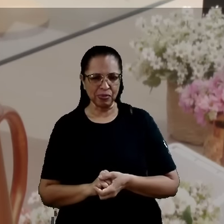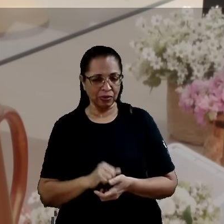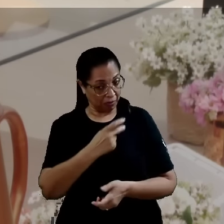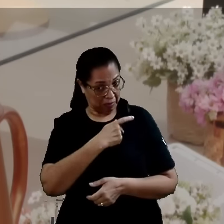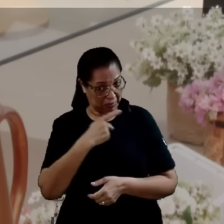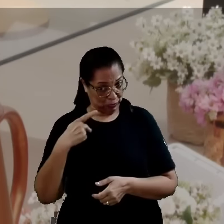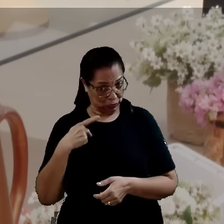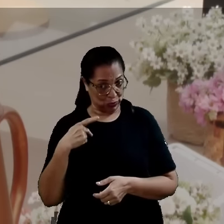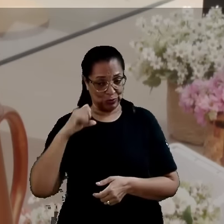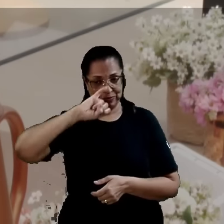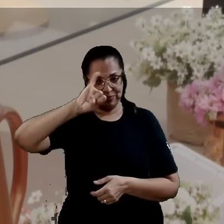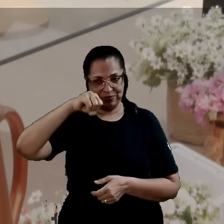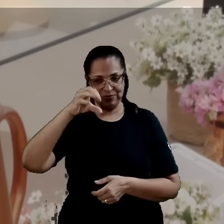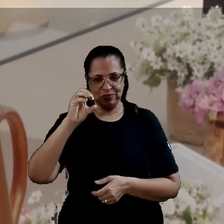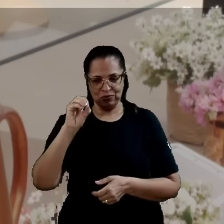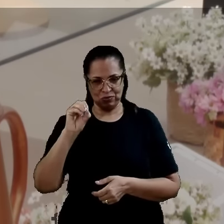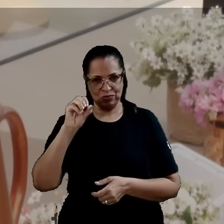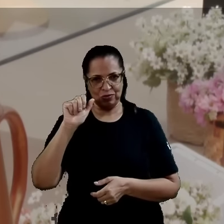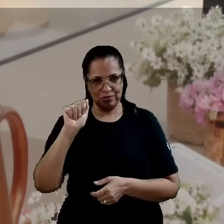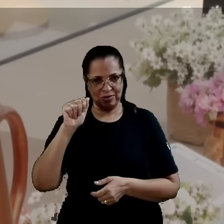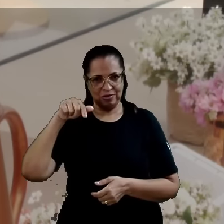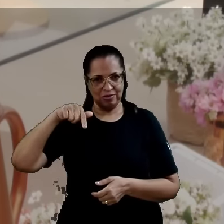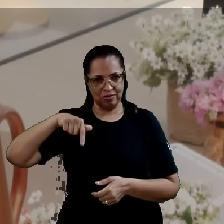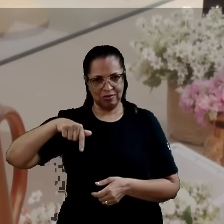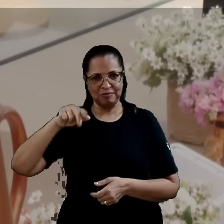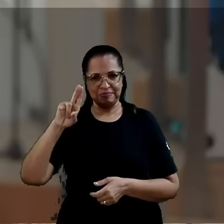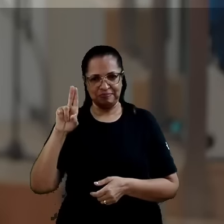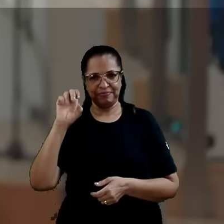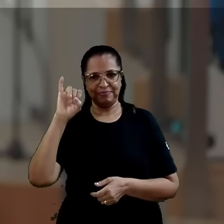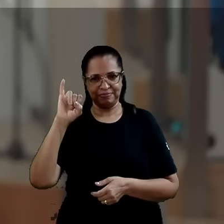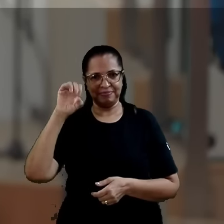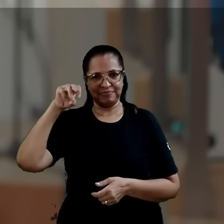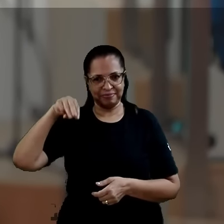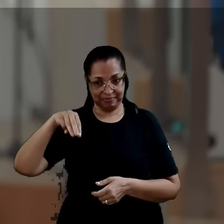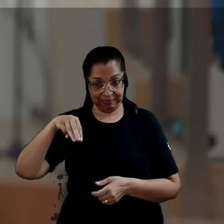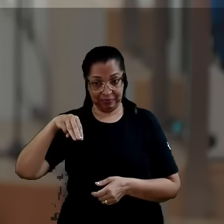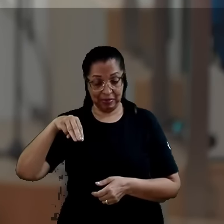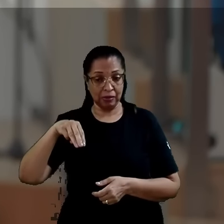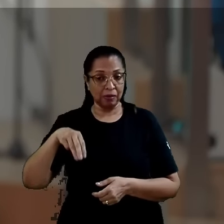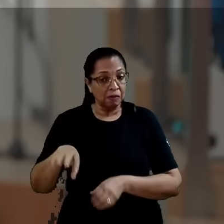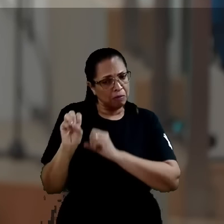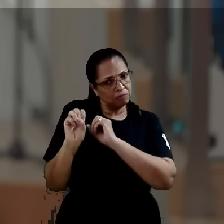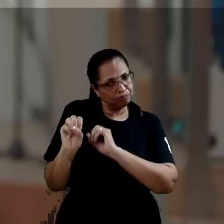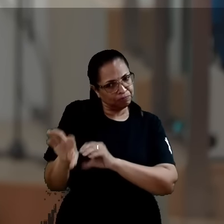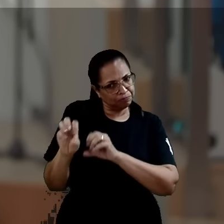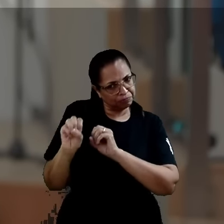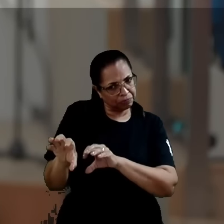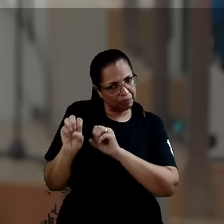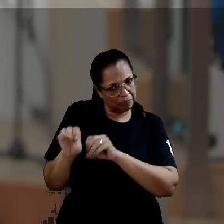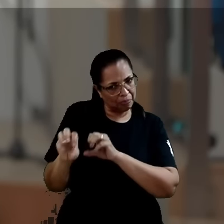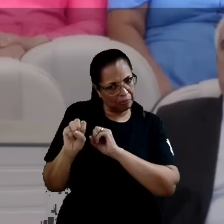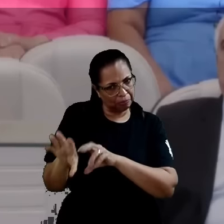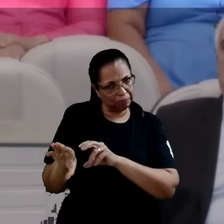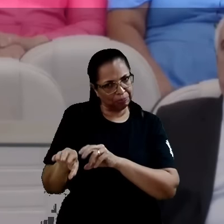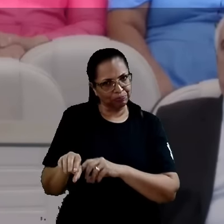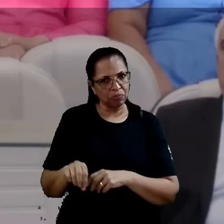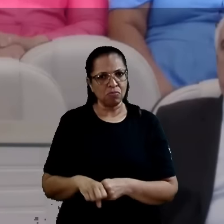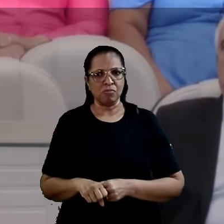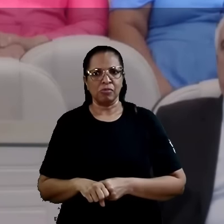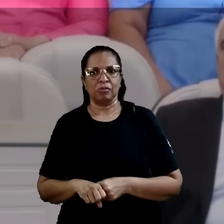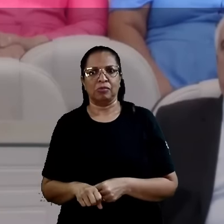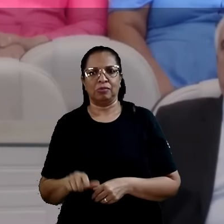carinhosamente chamado de professor Juca mestre em grego vou te dar aqui um exemplo para o nosso